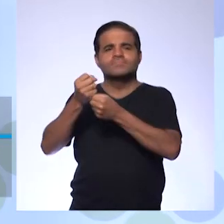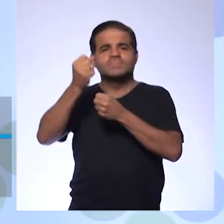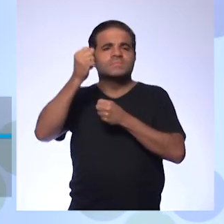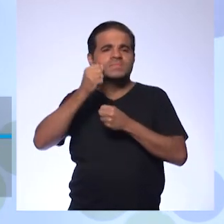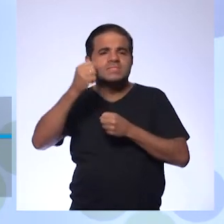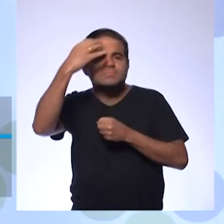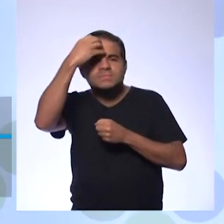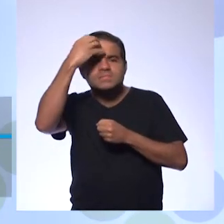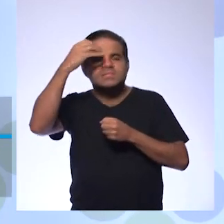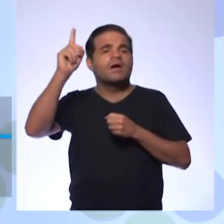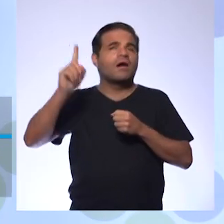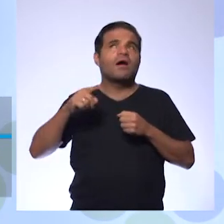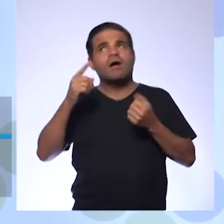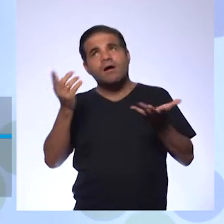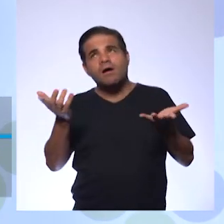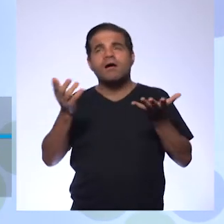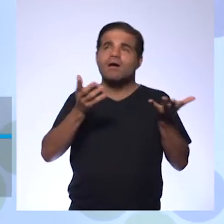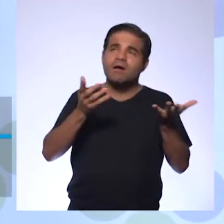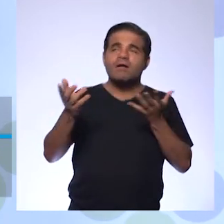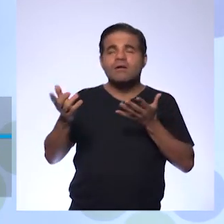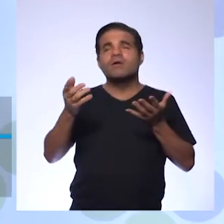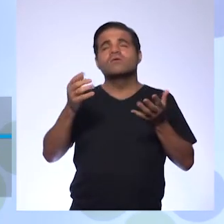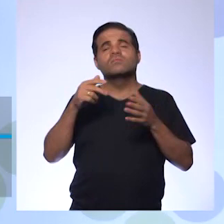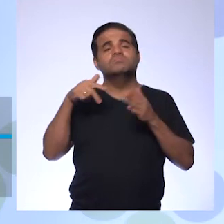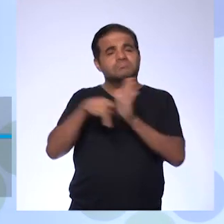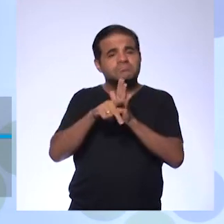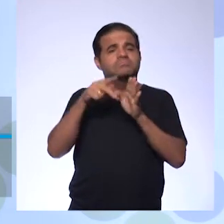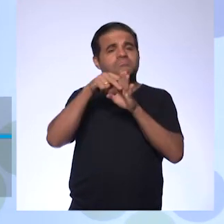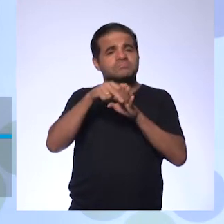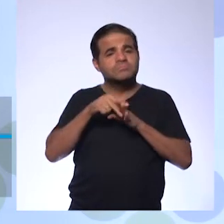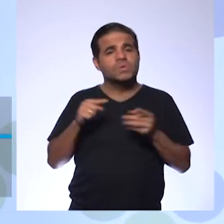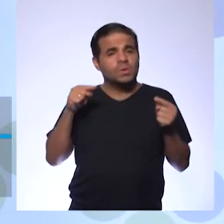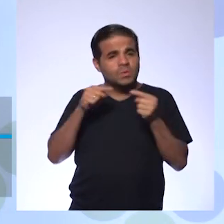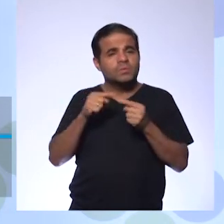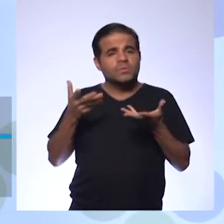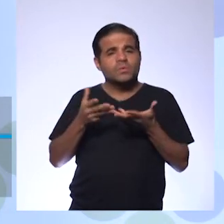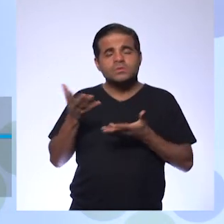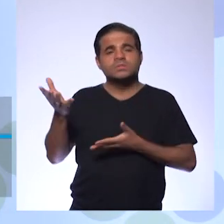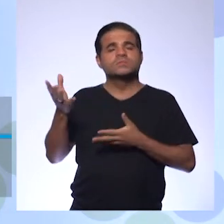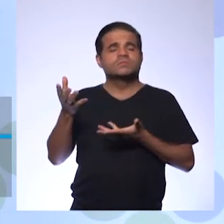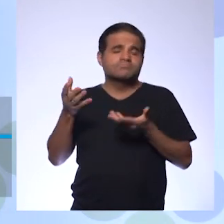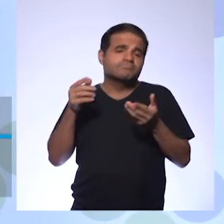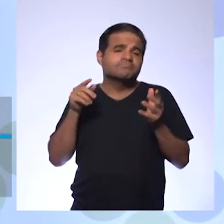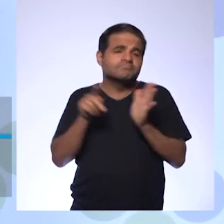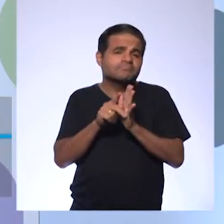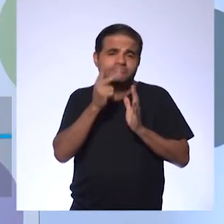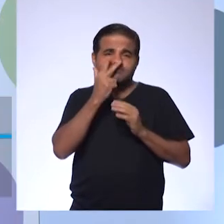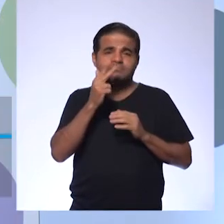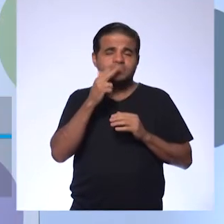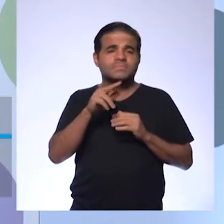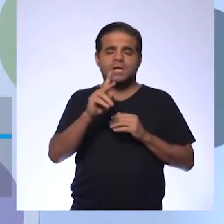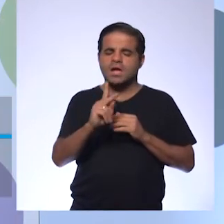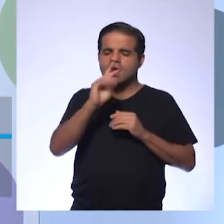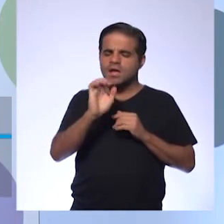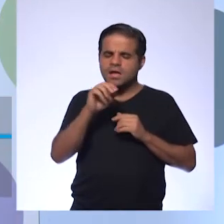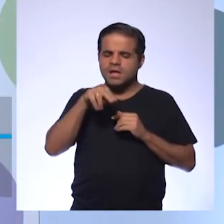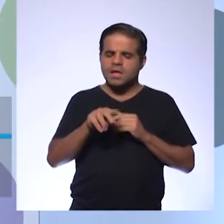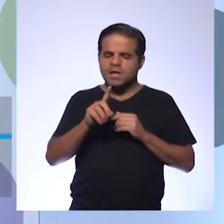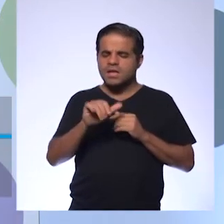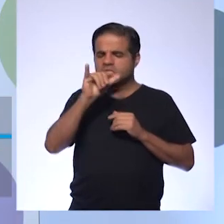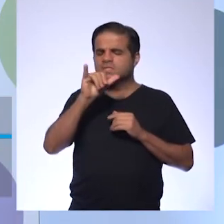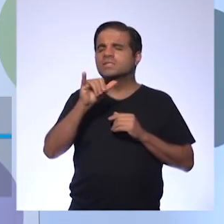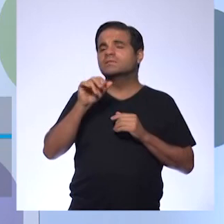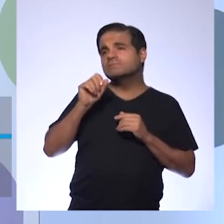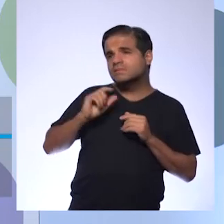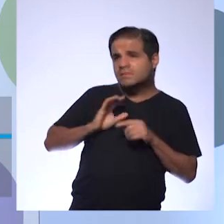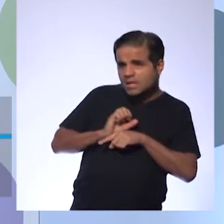princesa, algo do cavaleiro medieval que ficou para nós ainda hoje, é isso aí. Vamos lá também ao Kennedy Christ, ele fala, se for um